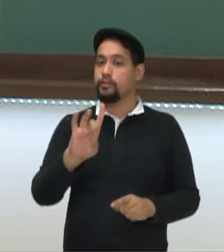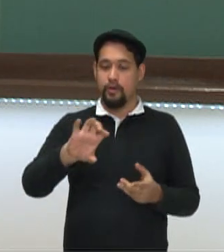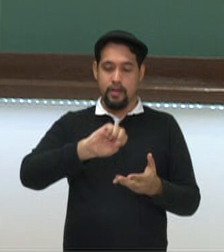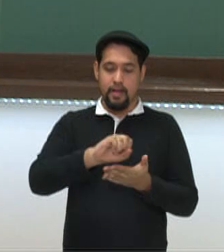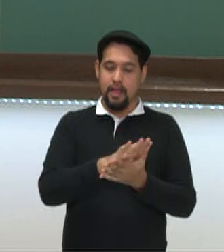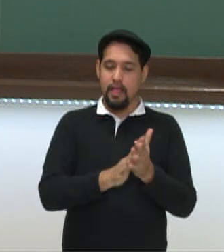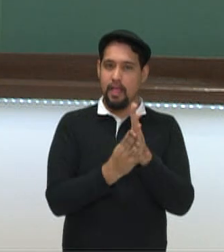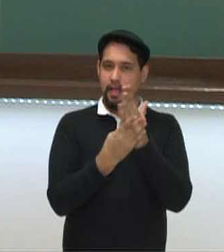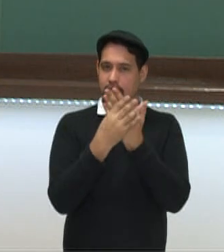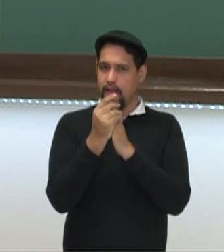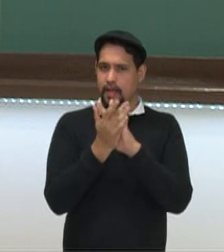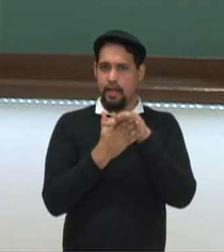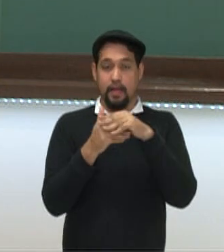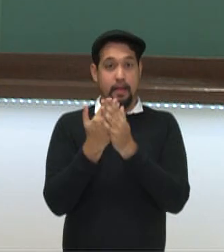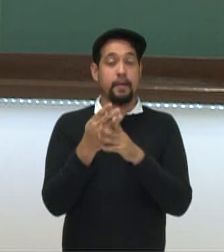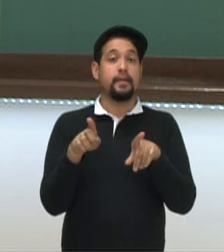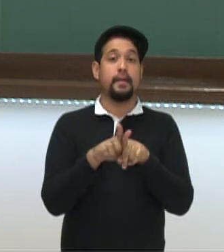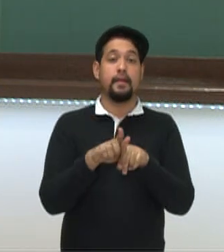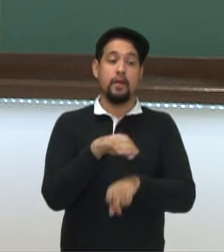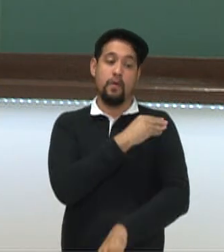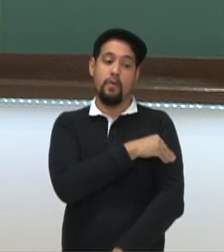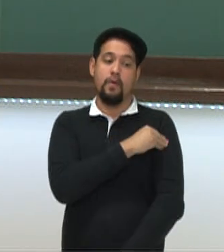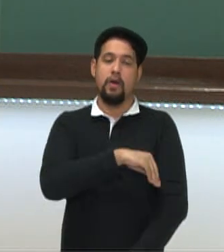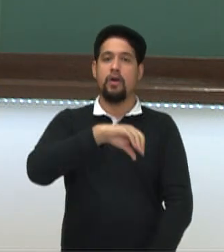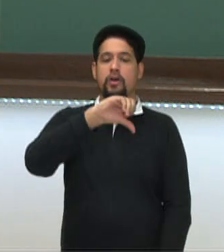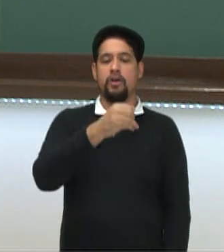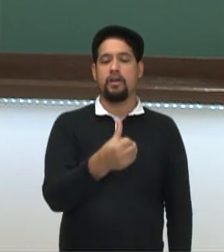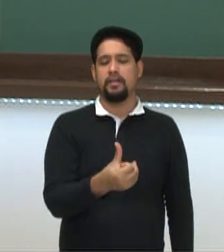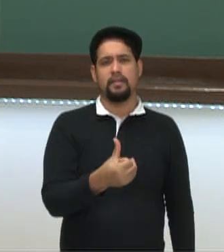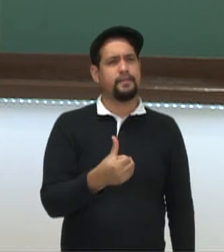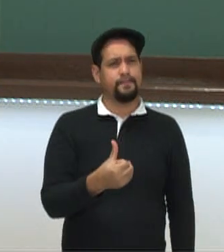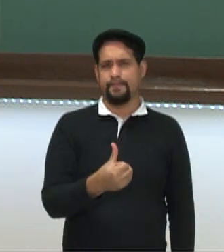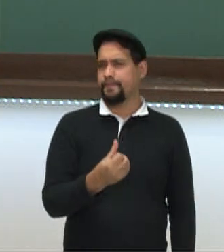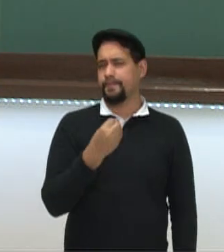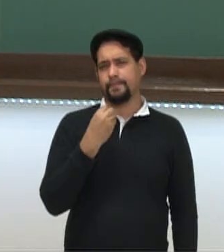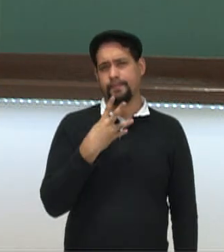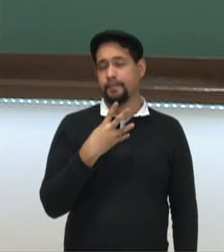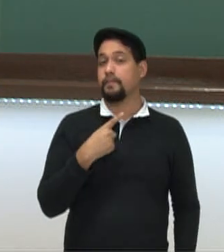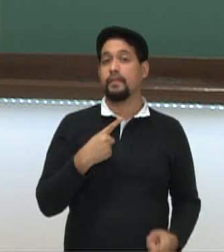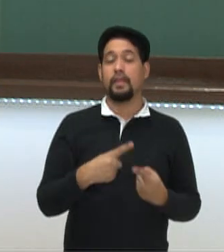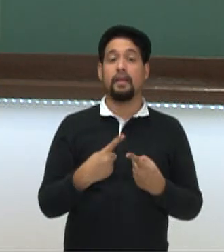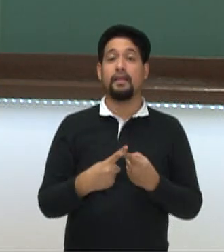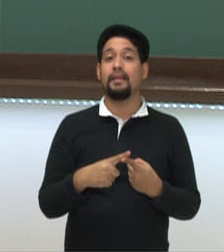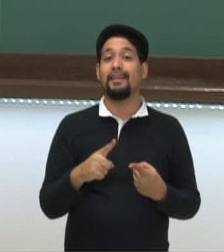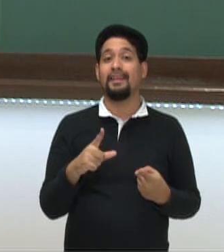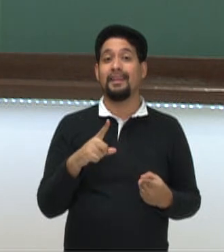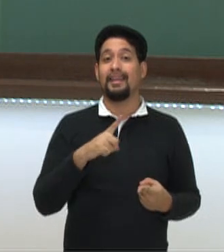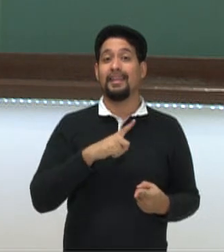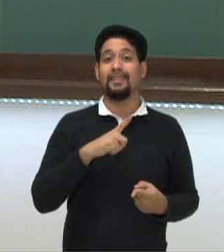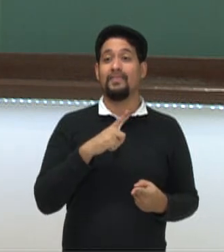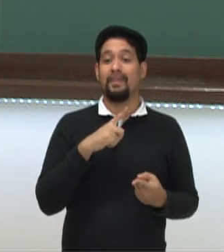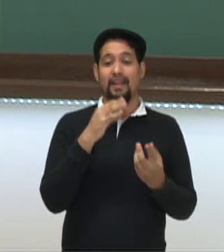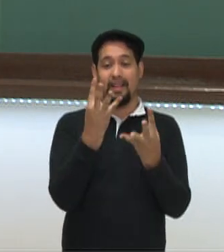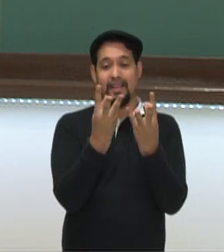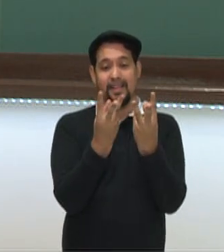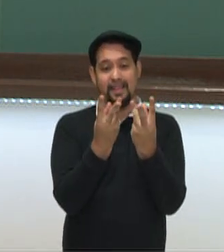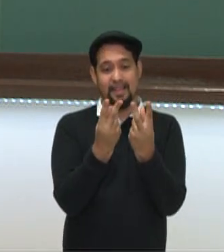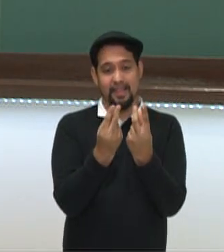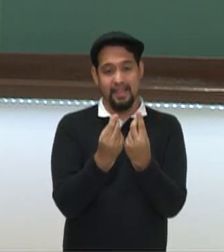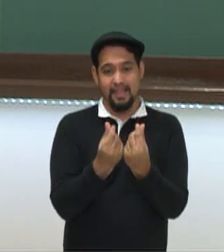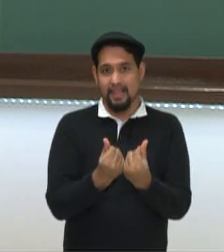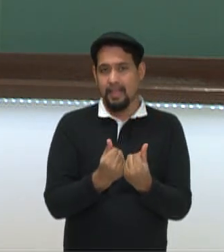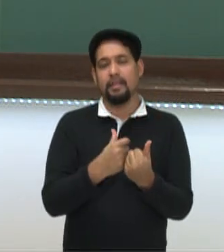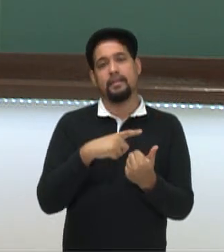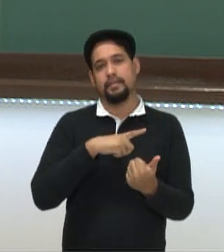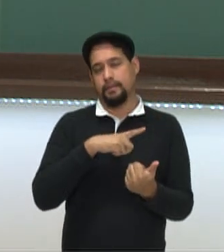mãos. E o álcool 96 também ele não é apropriado porque ele não irá desnaturar as estruturas